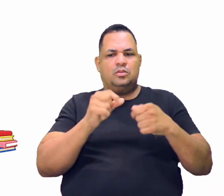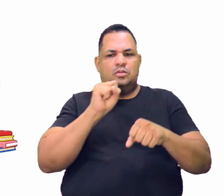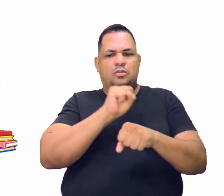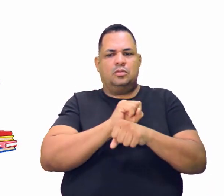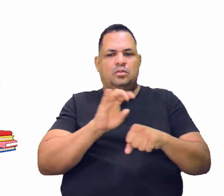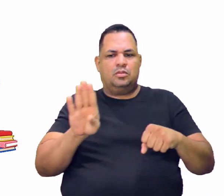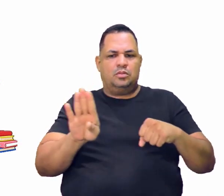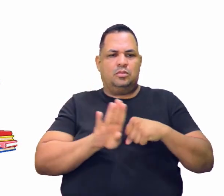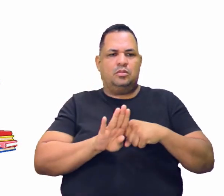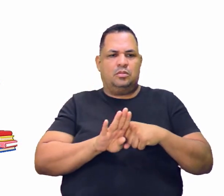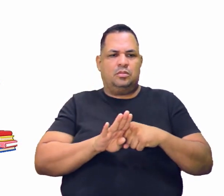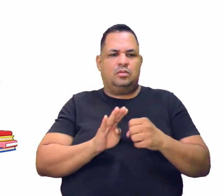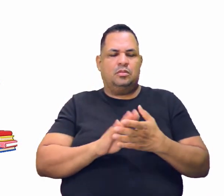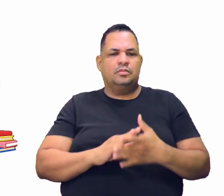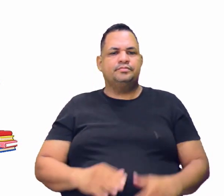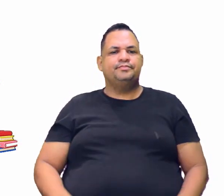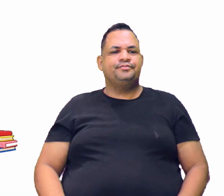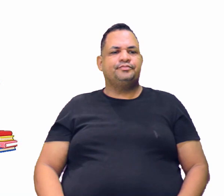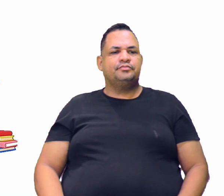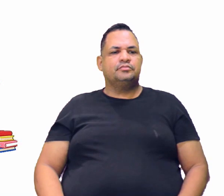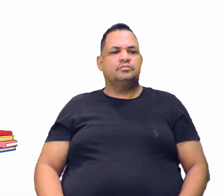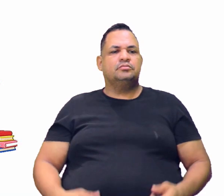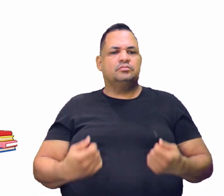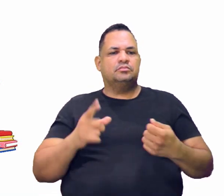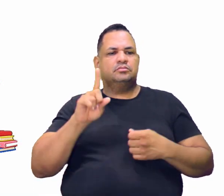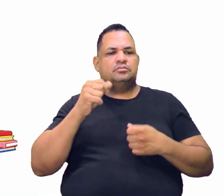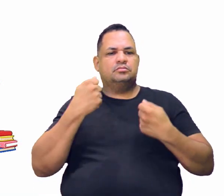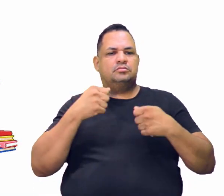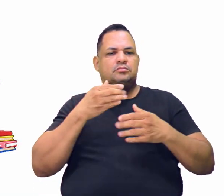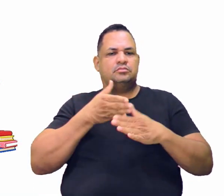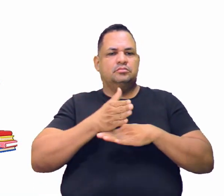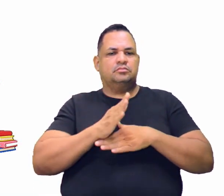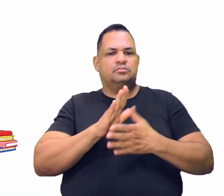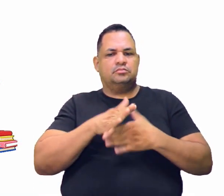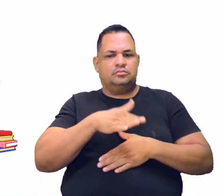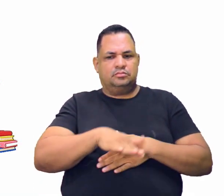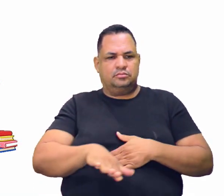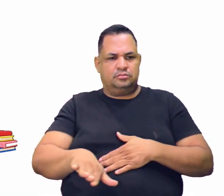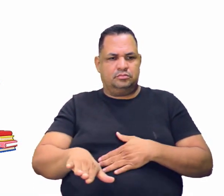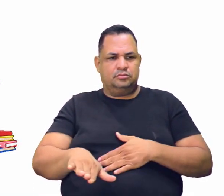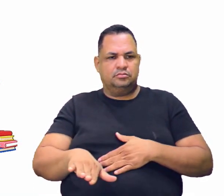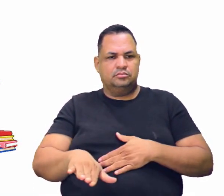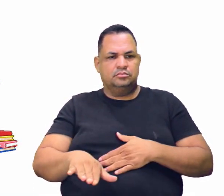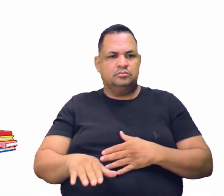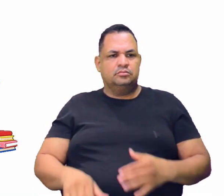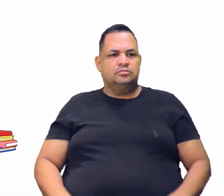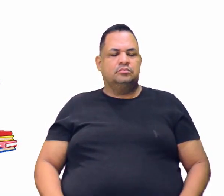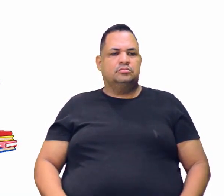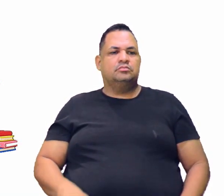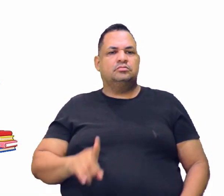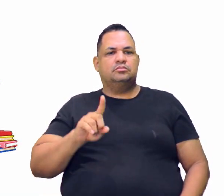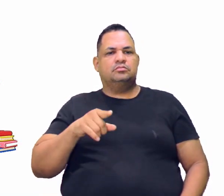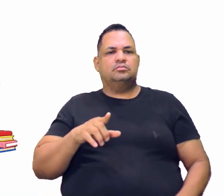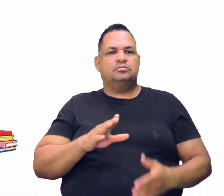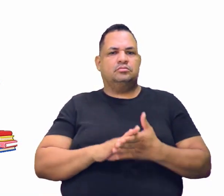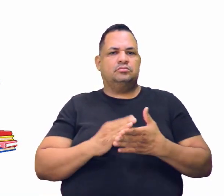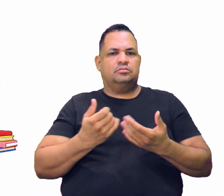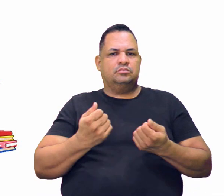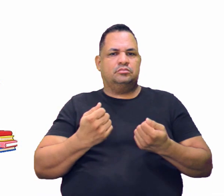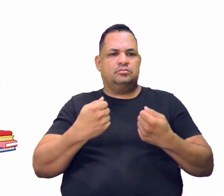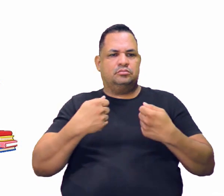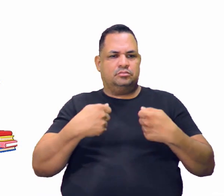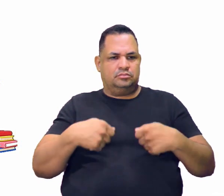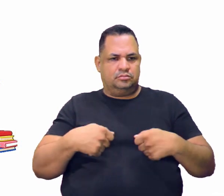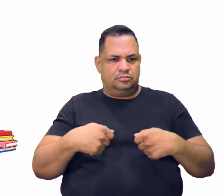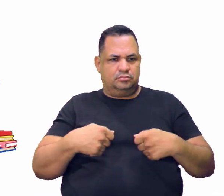expressões concordam com o substantivo. É permitida a entrada de criança. Então, é permitida, ficou com